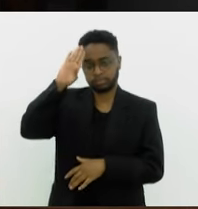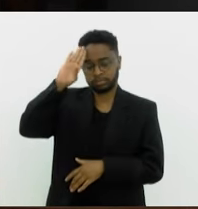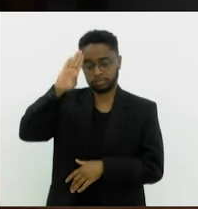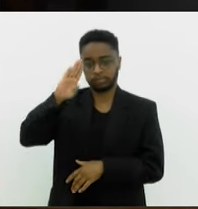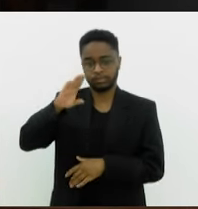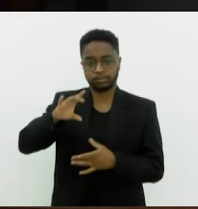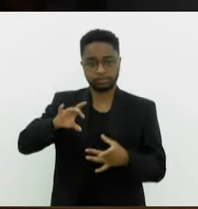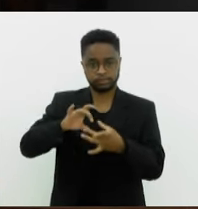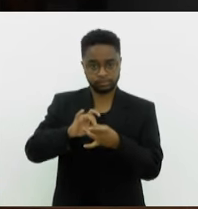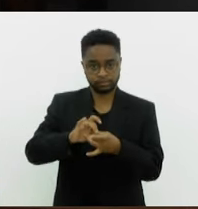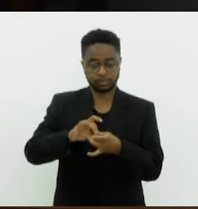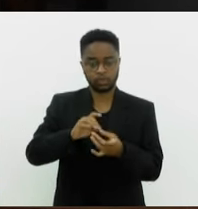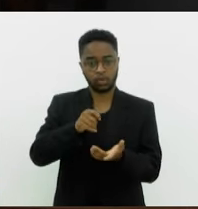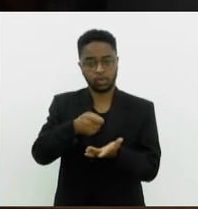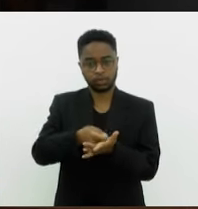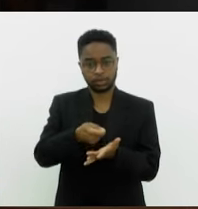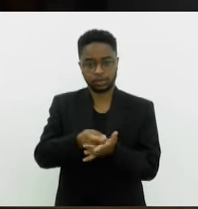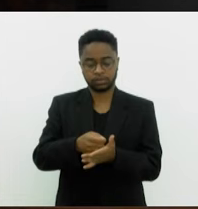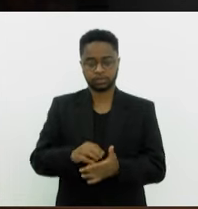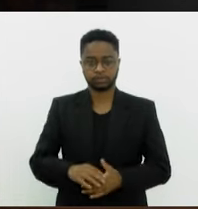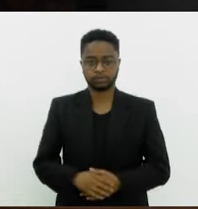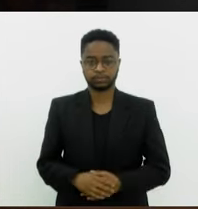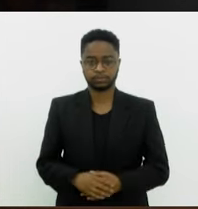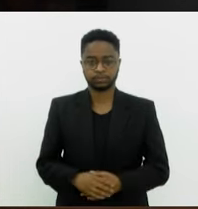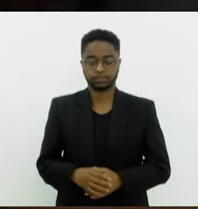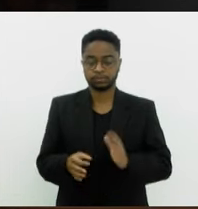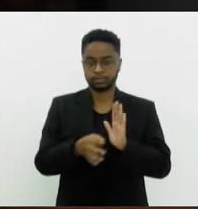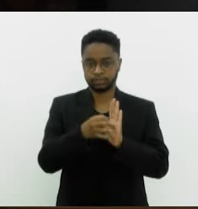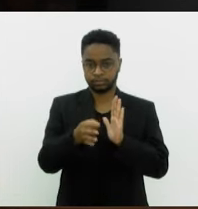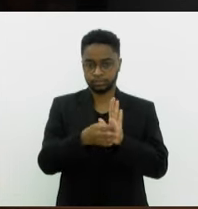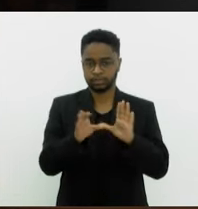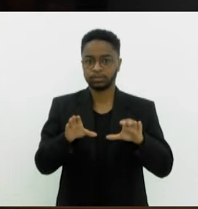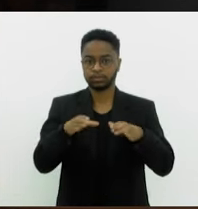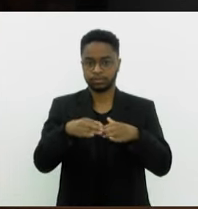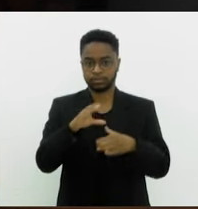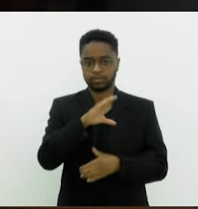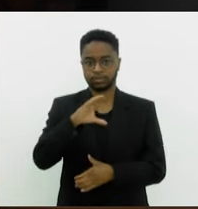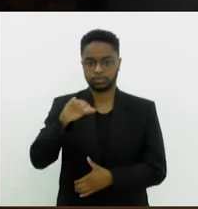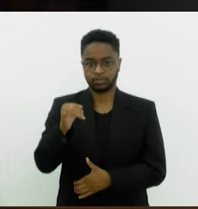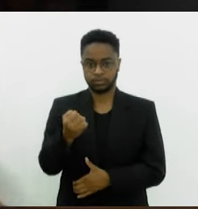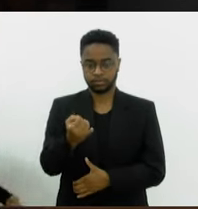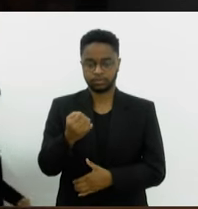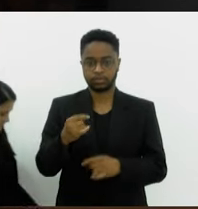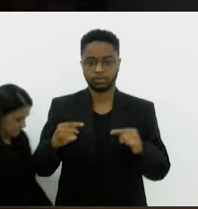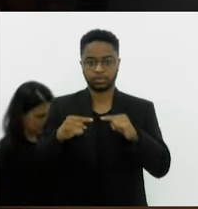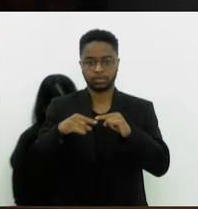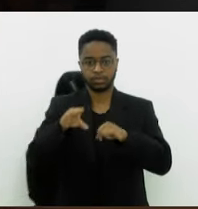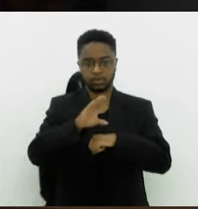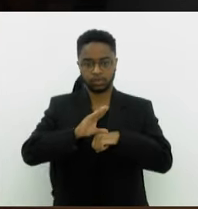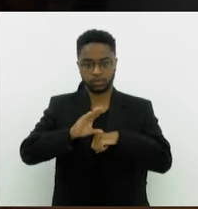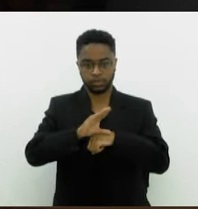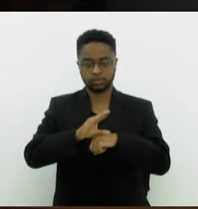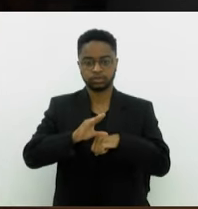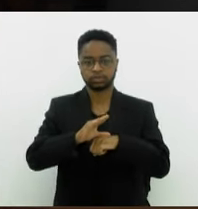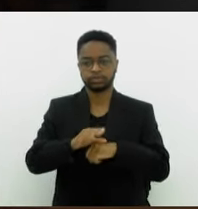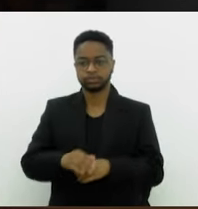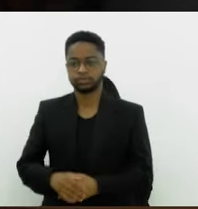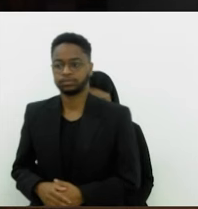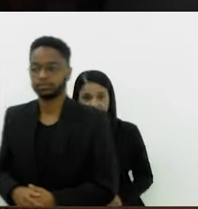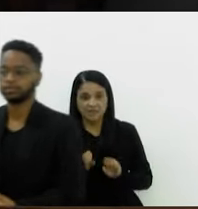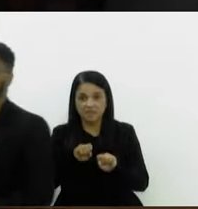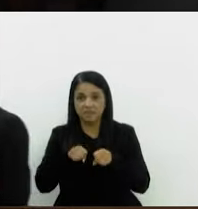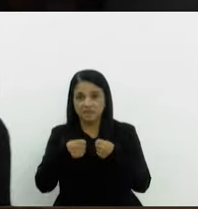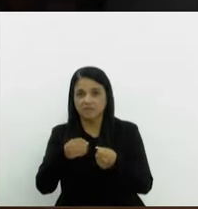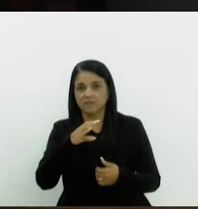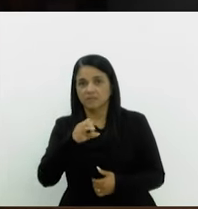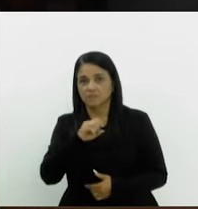militar obrigatório. Pareceres das comissões Constituição e Justiça pela Constitucionalidade, de Defesa